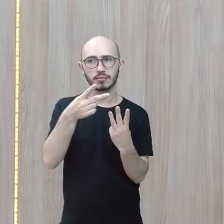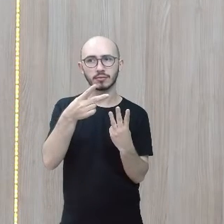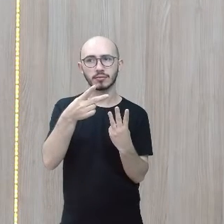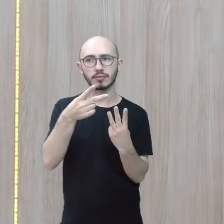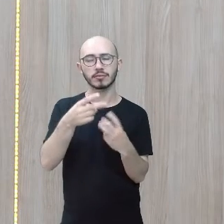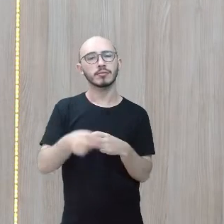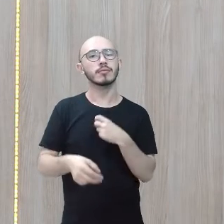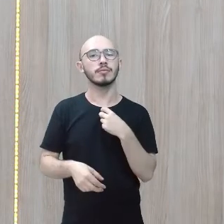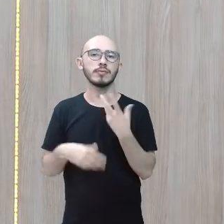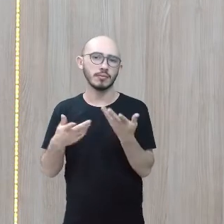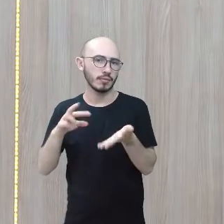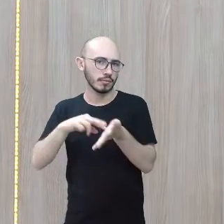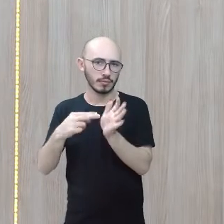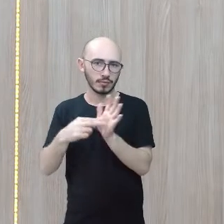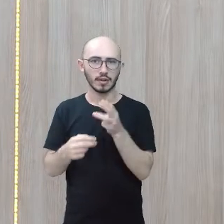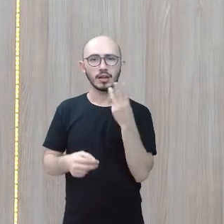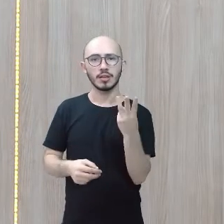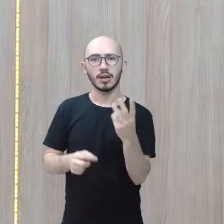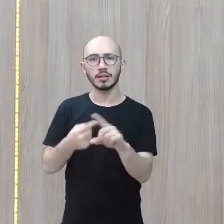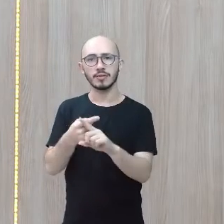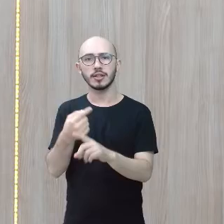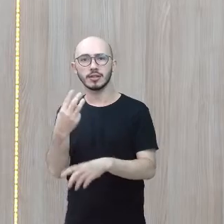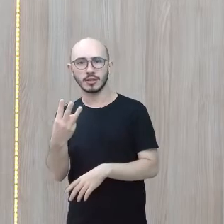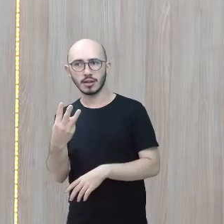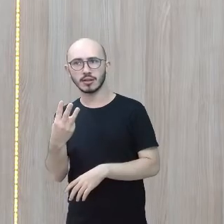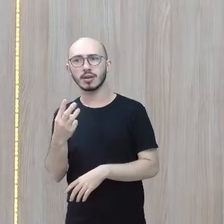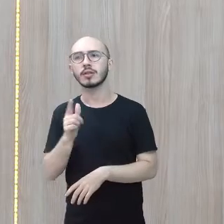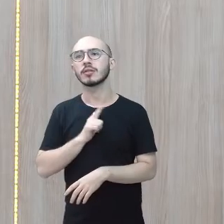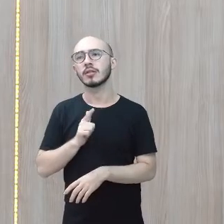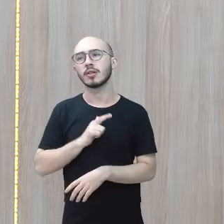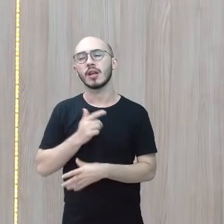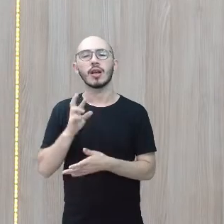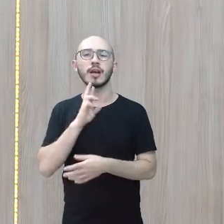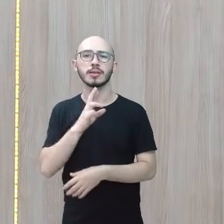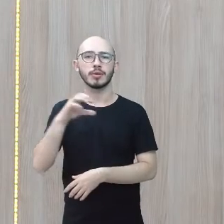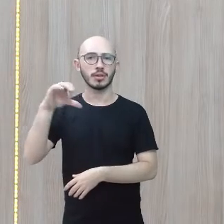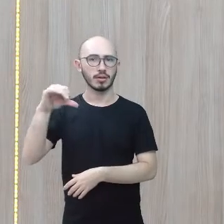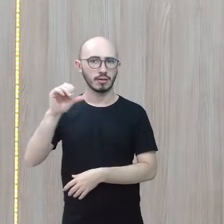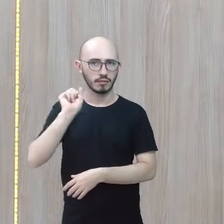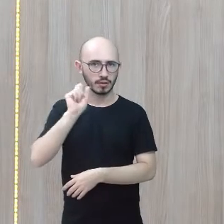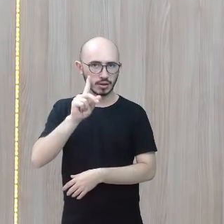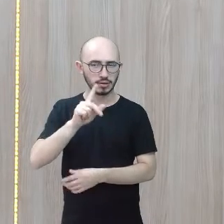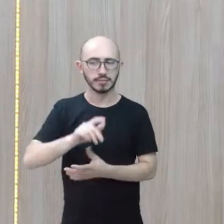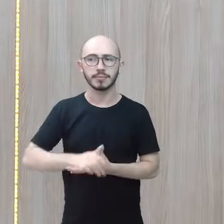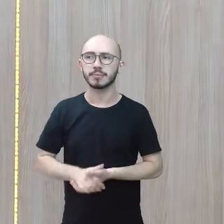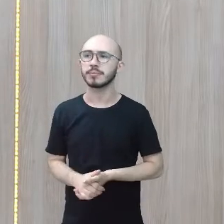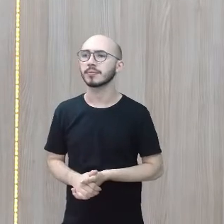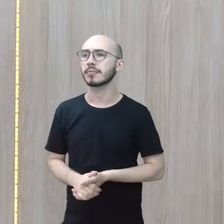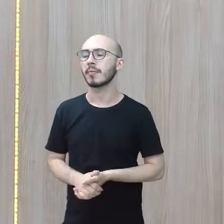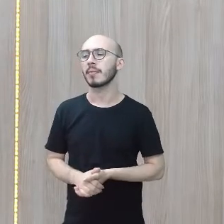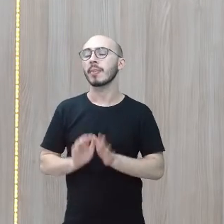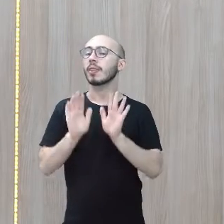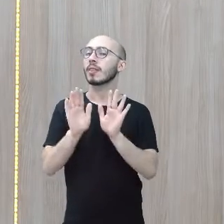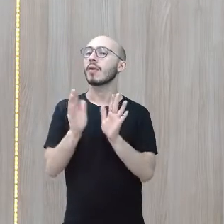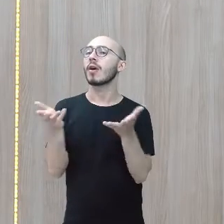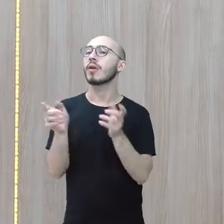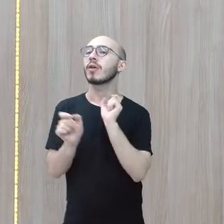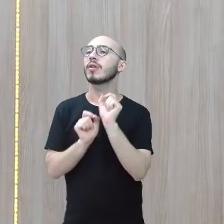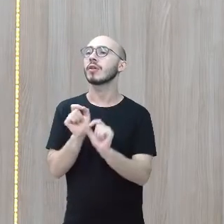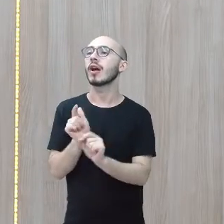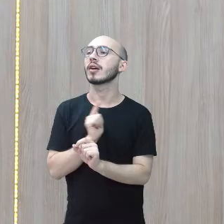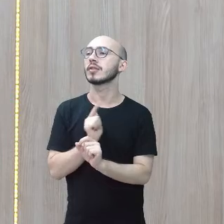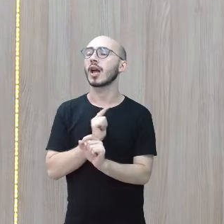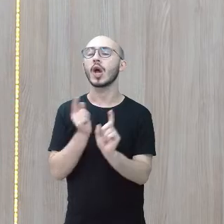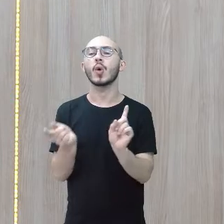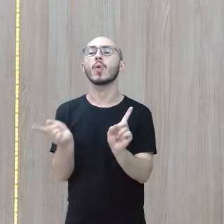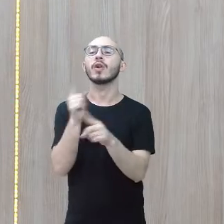3 multiplicando 2 vezes e por isso essa multiplicação vai dar um 9. Beleza? Beleza. Só que agora eu quero trazer a